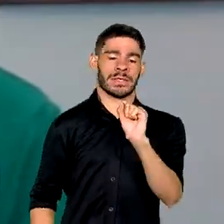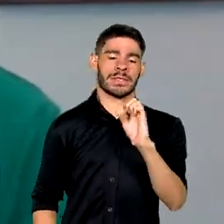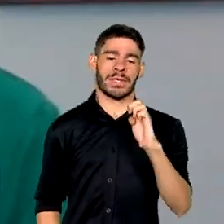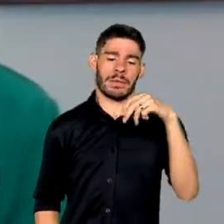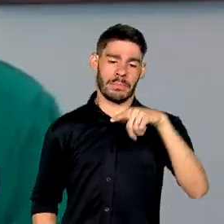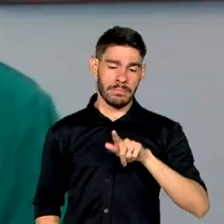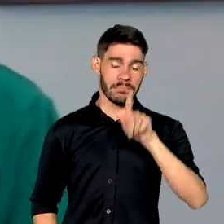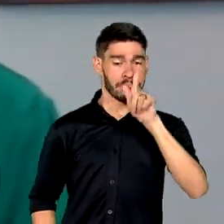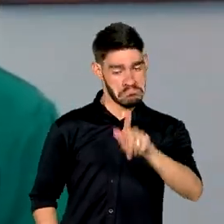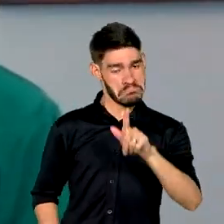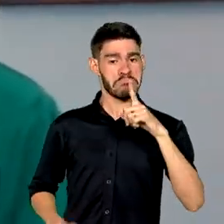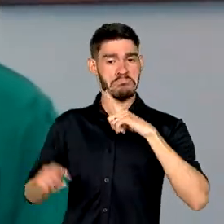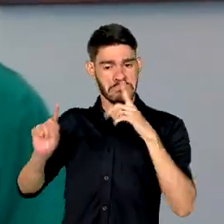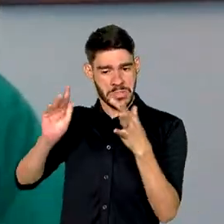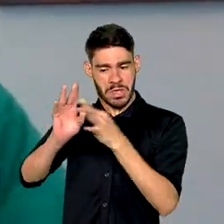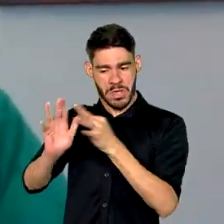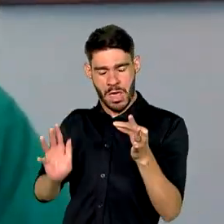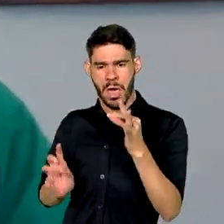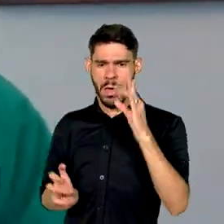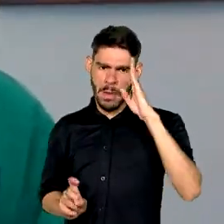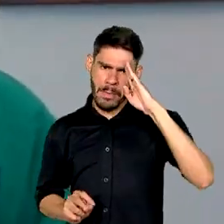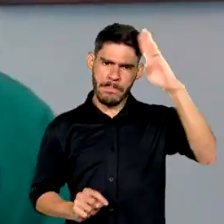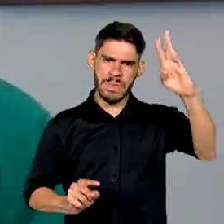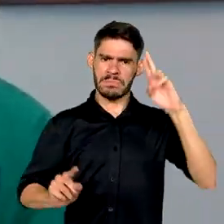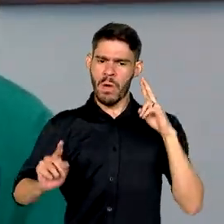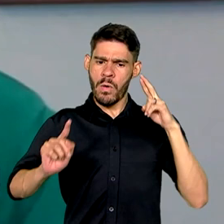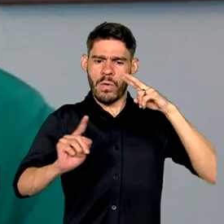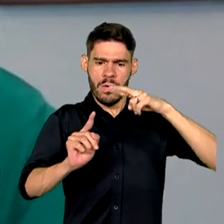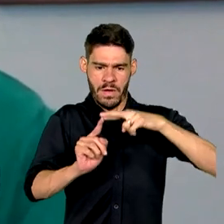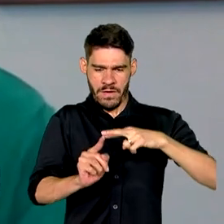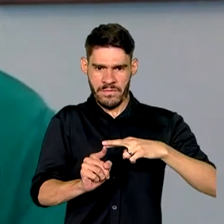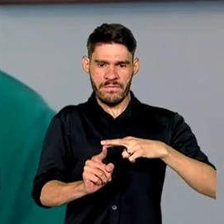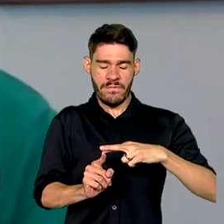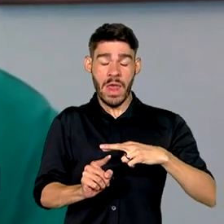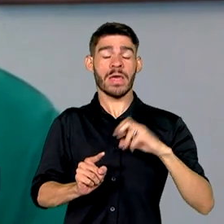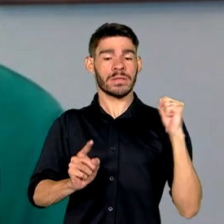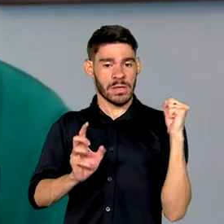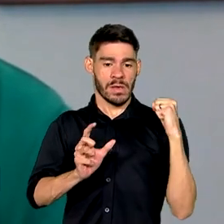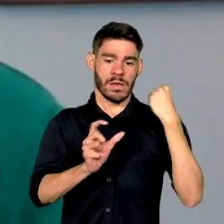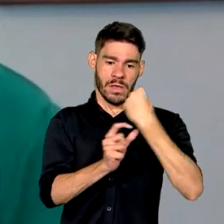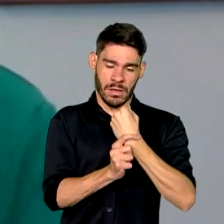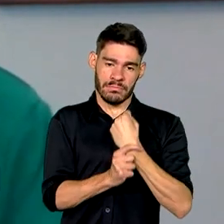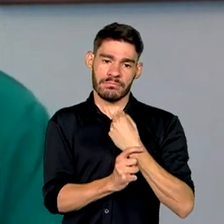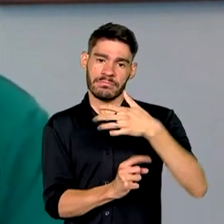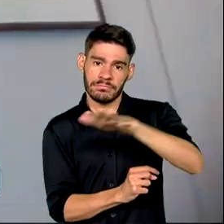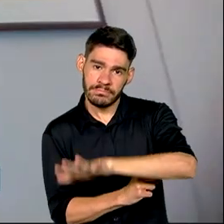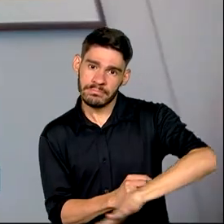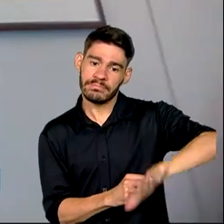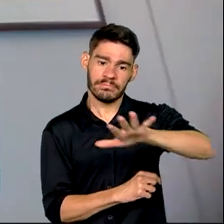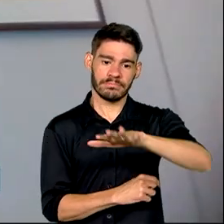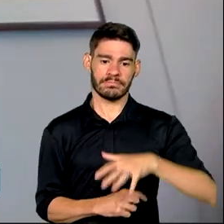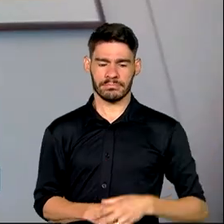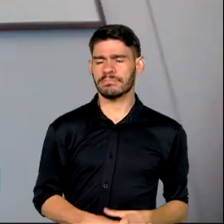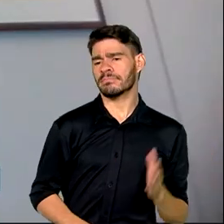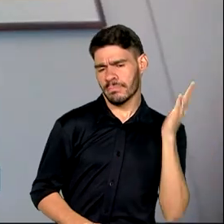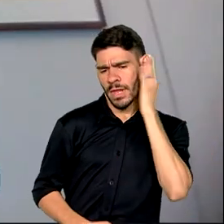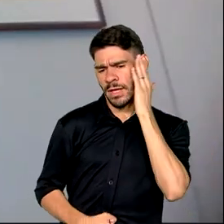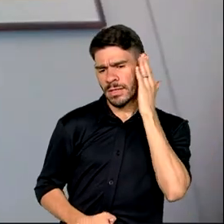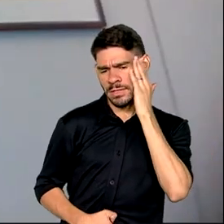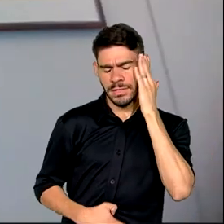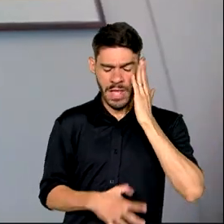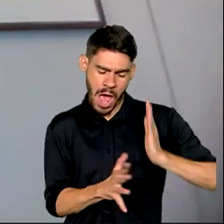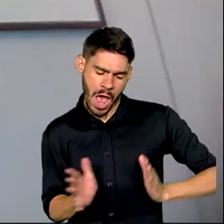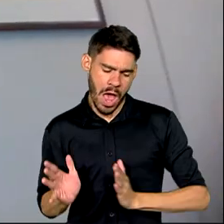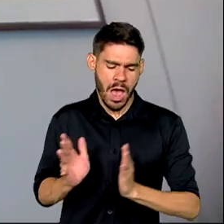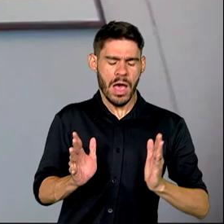se destaca como uma das grandes referências em sustentabilidade no mercado. A gente sabe que tem todo um caminho,